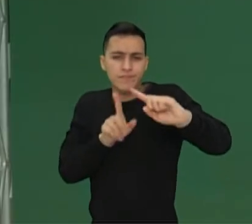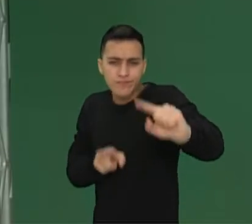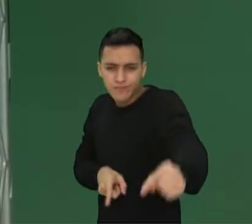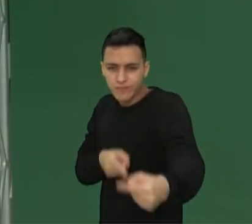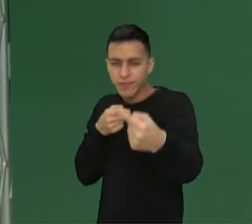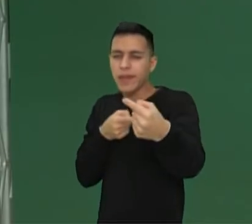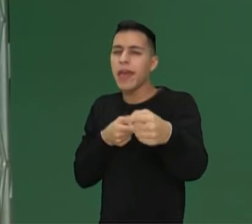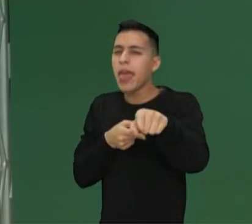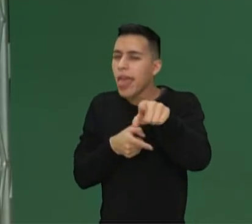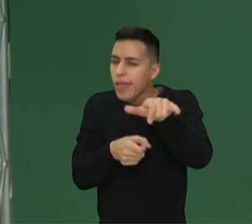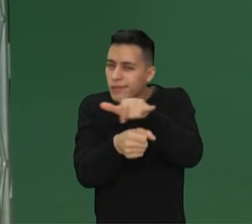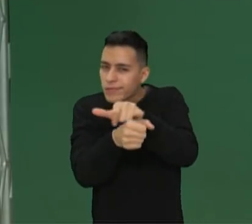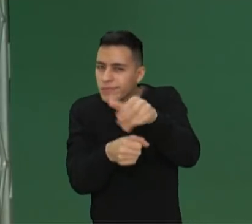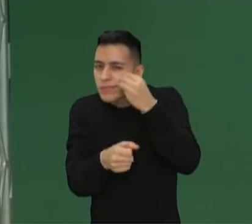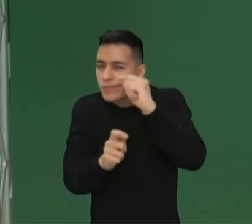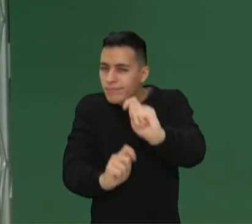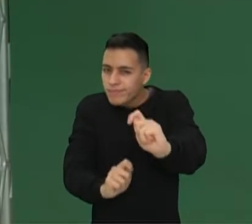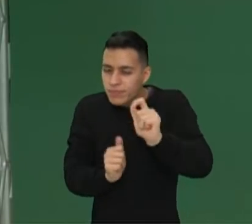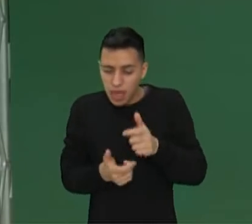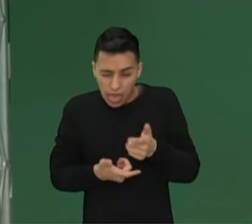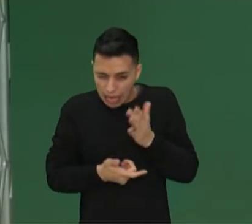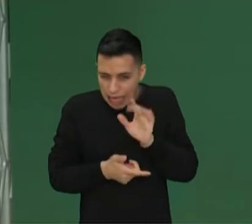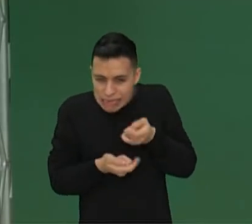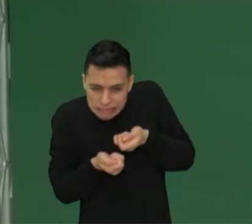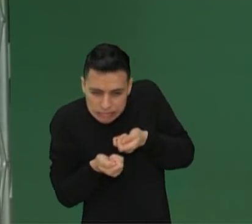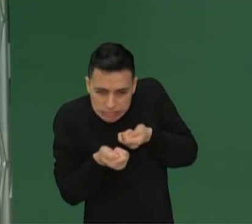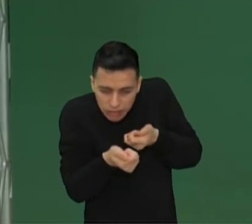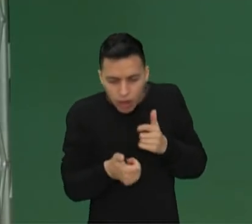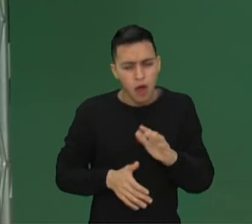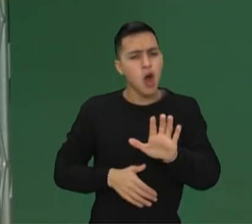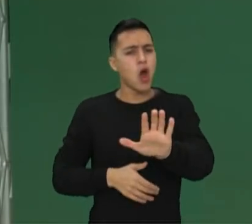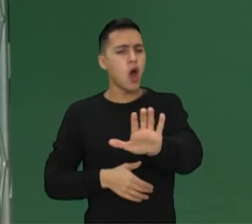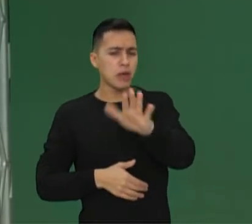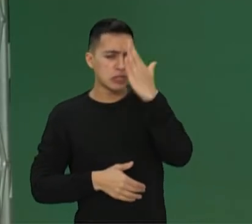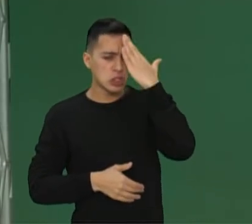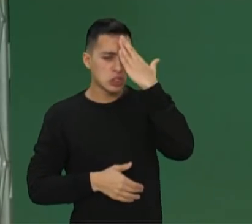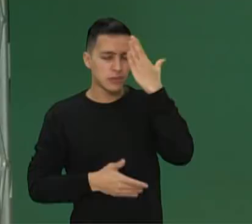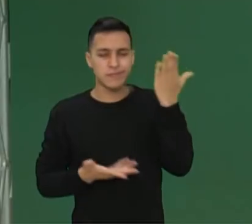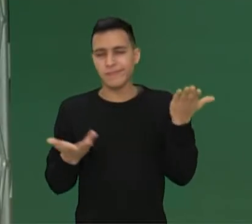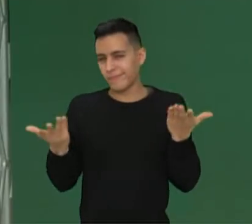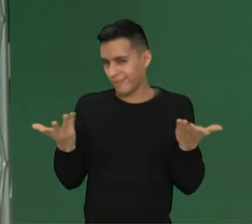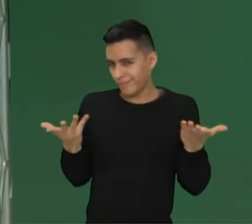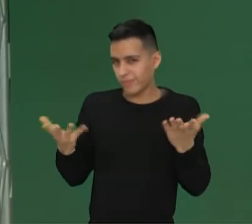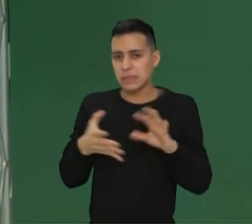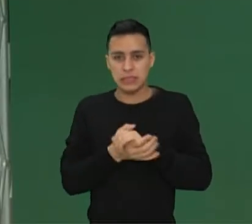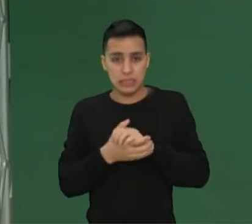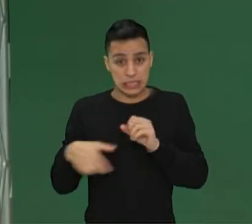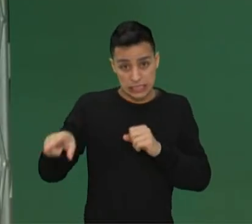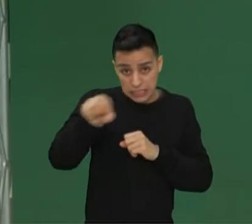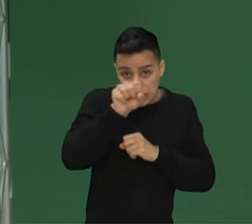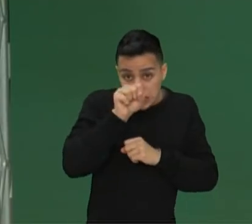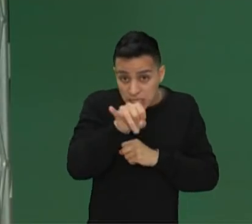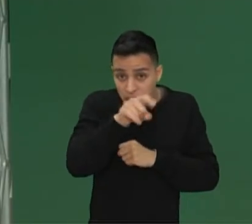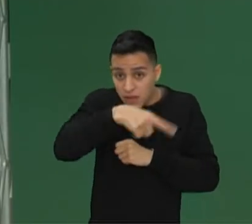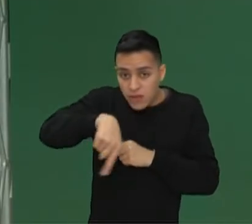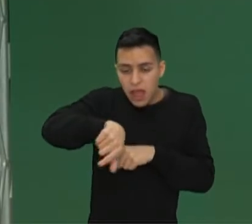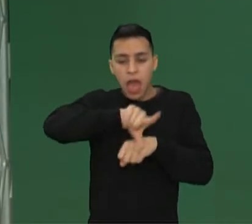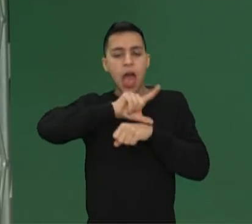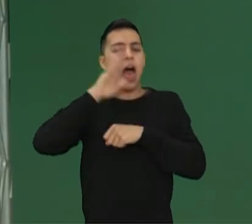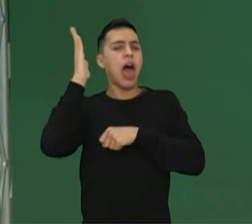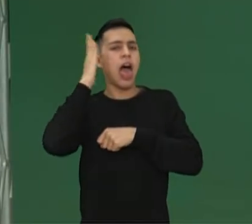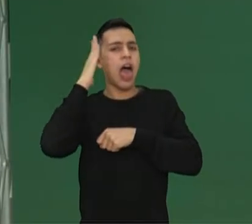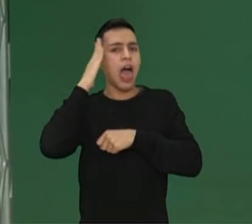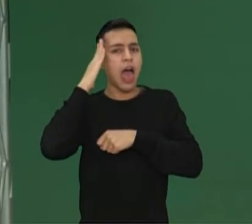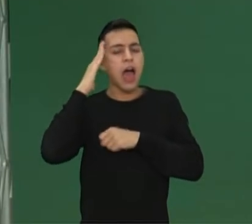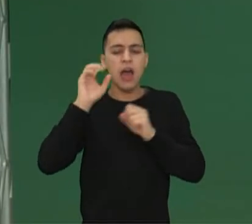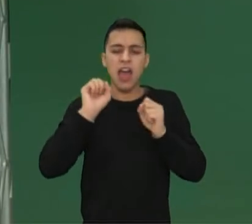ali quer te enganar naquele momento do jogo ali, quer se sobressair sobre você, mas se você entende, você